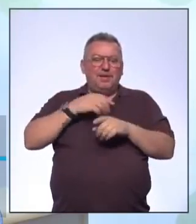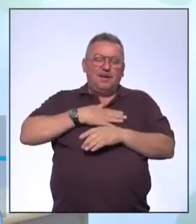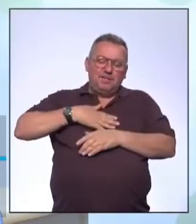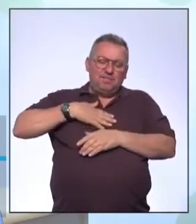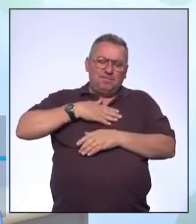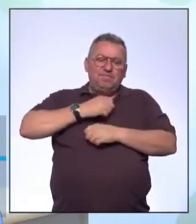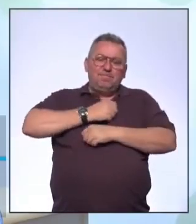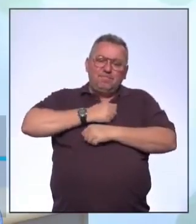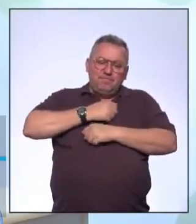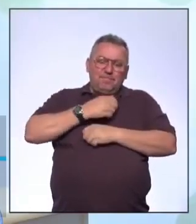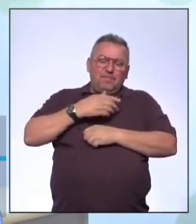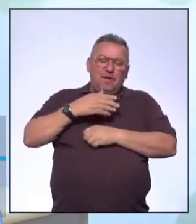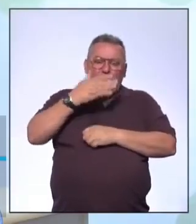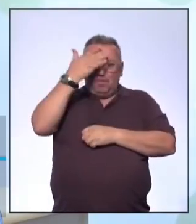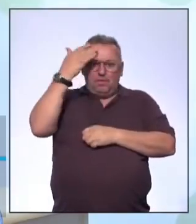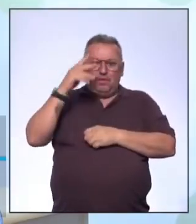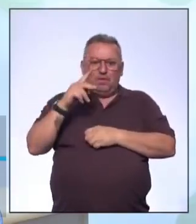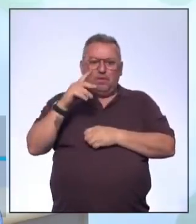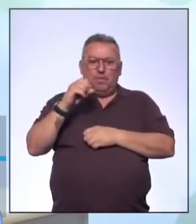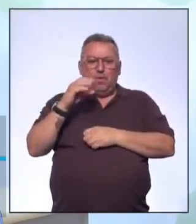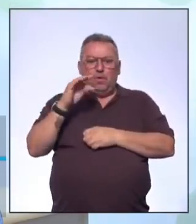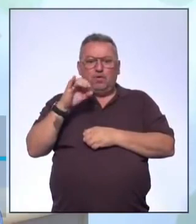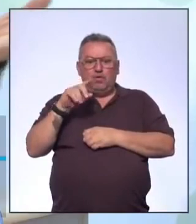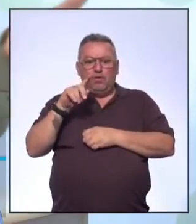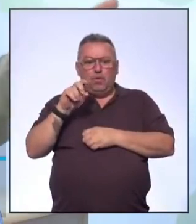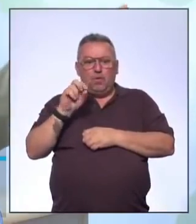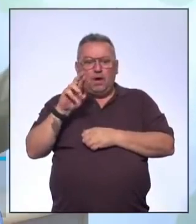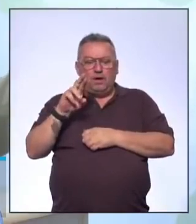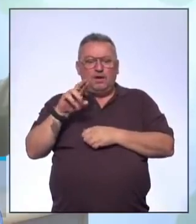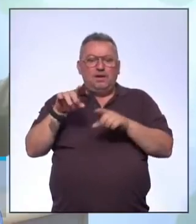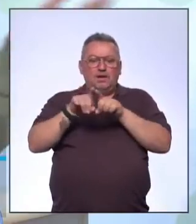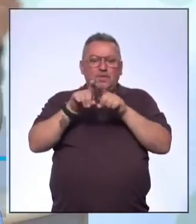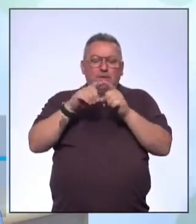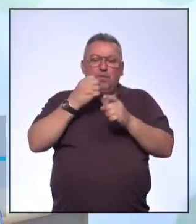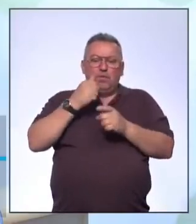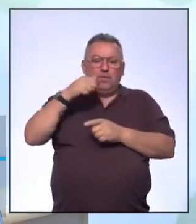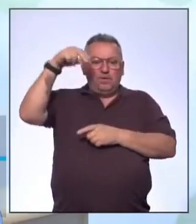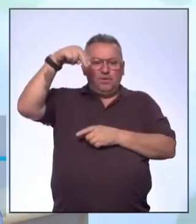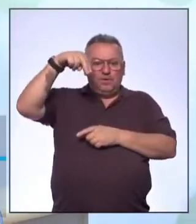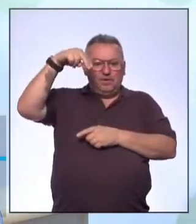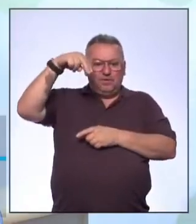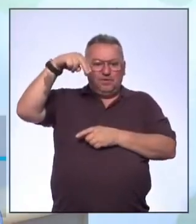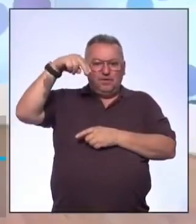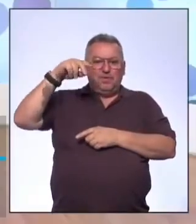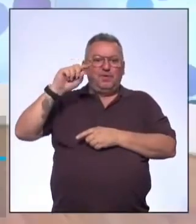aí aos potiguares, que também, como todo nordestino, professora,